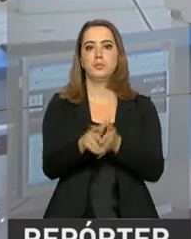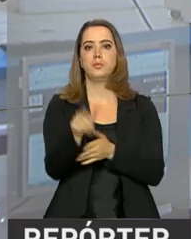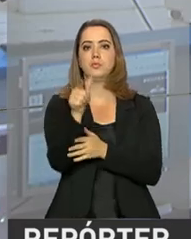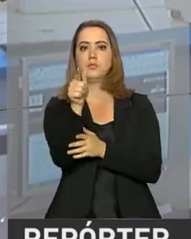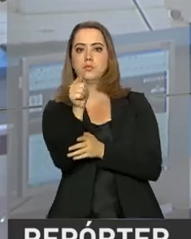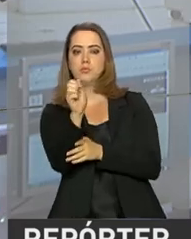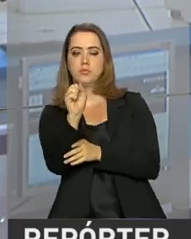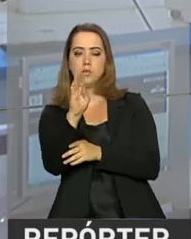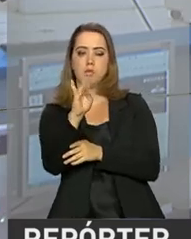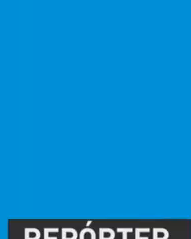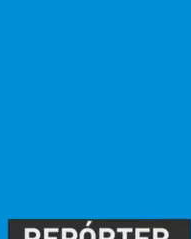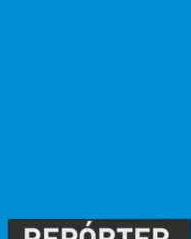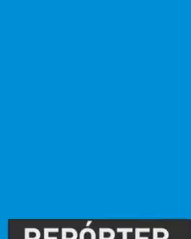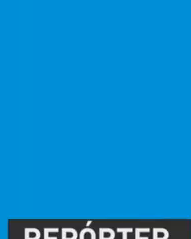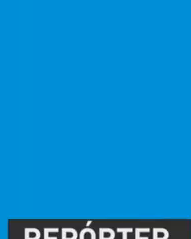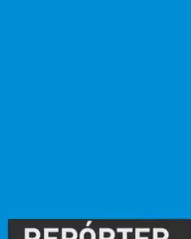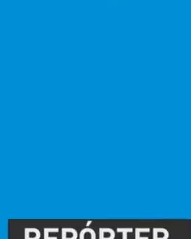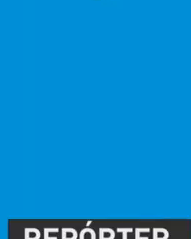Gabriela